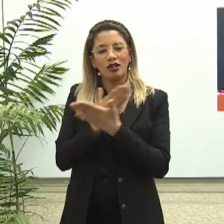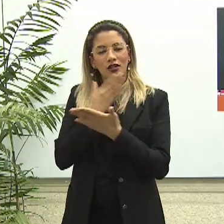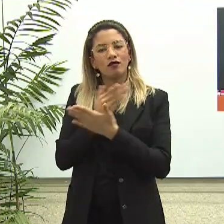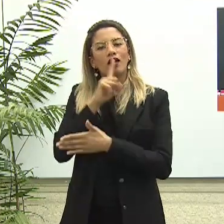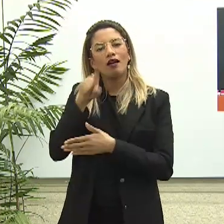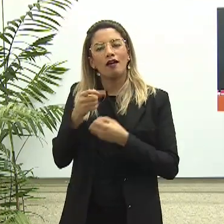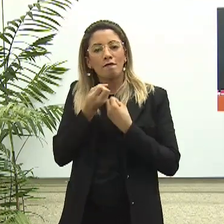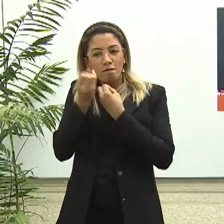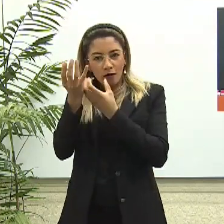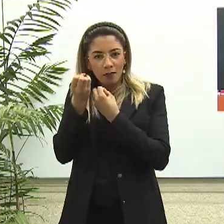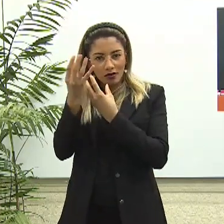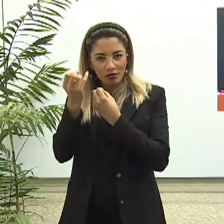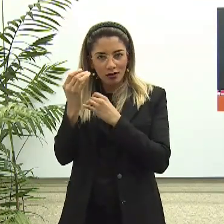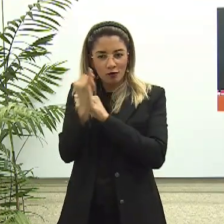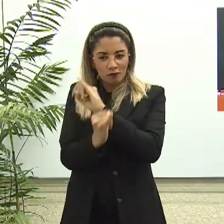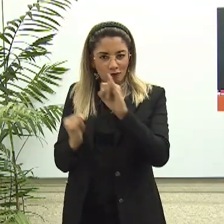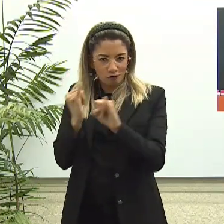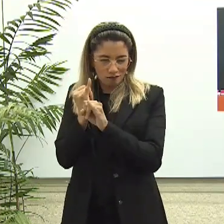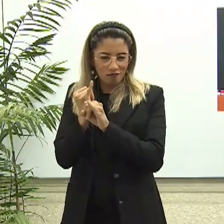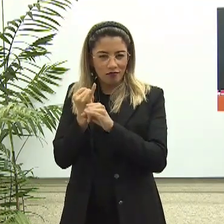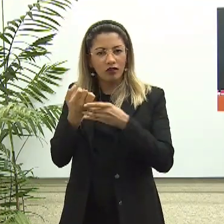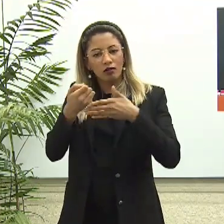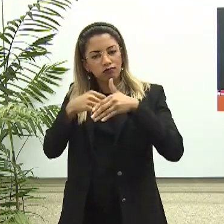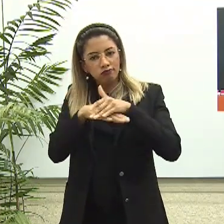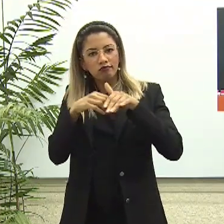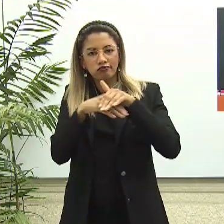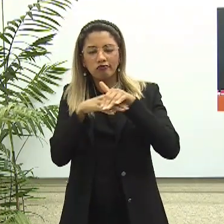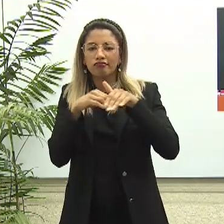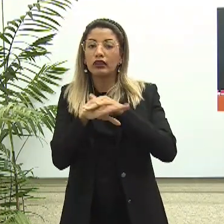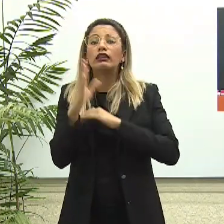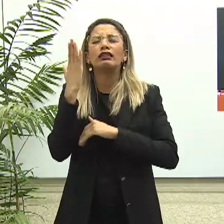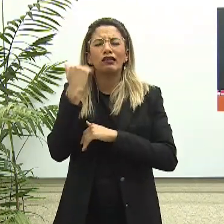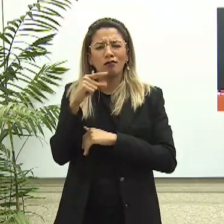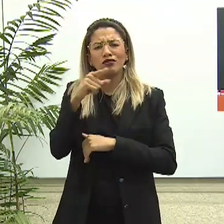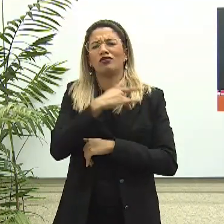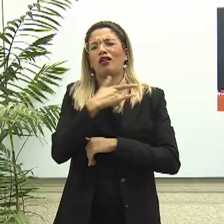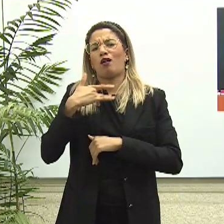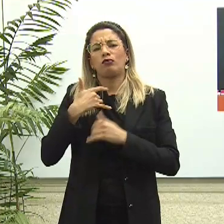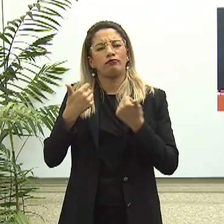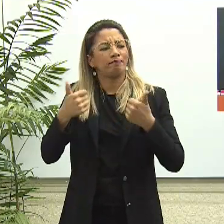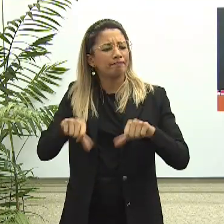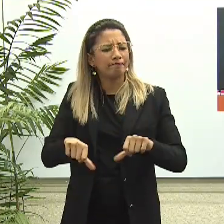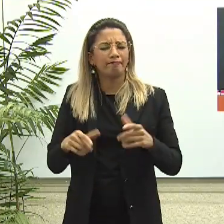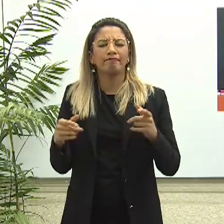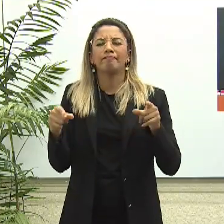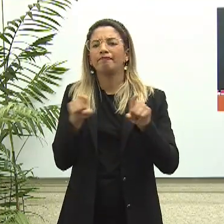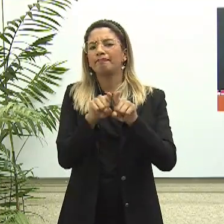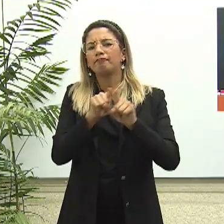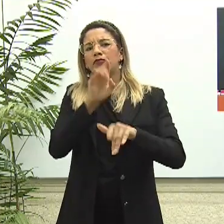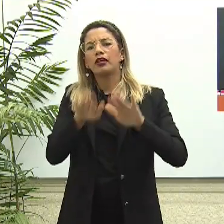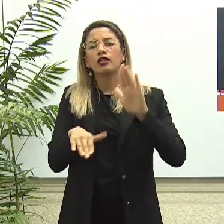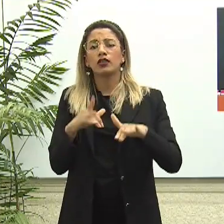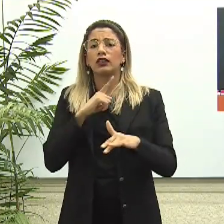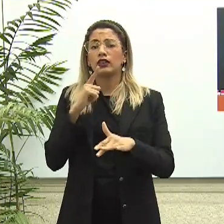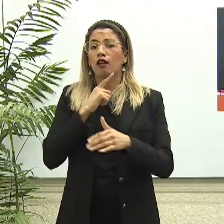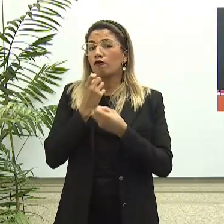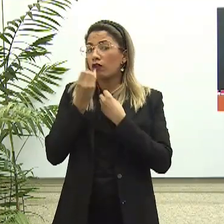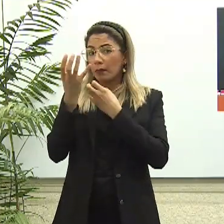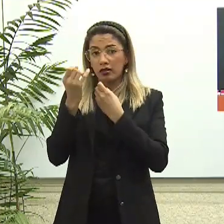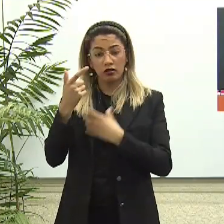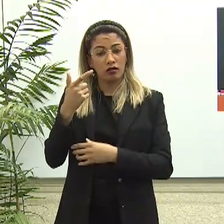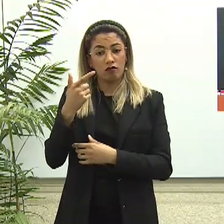dados porque é sabido que esse processo é prejudicial a saúde ele ele muitas vezes coleta dados sem